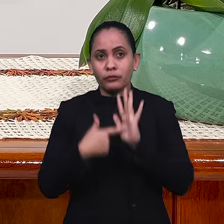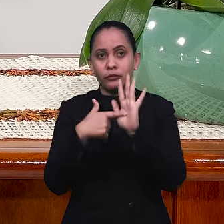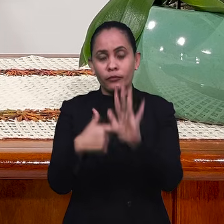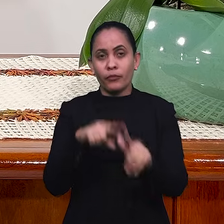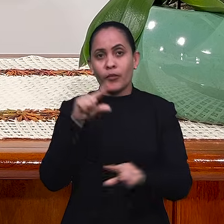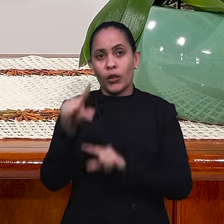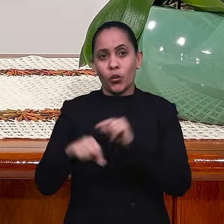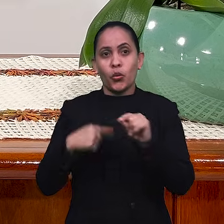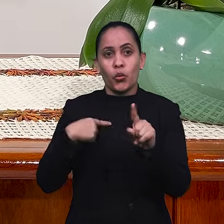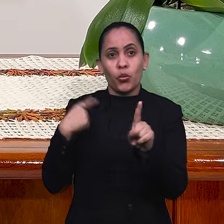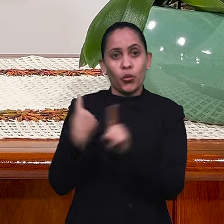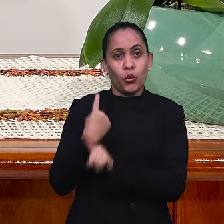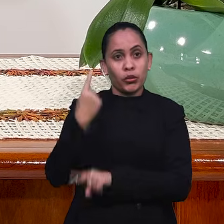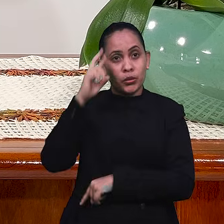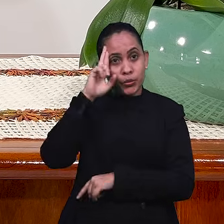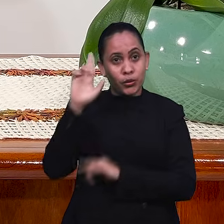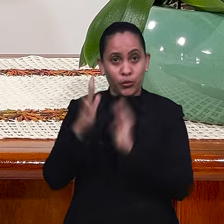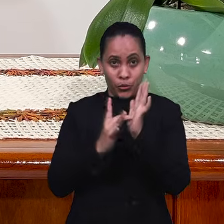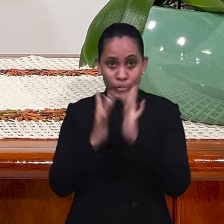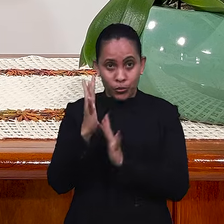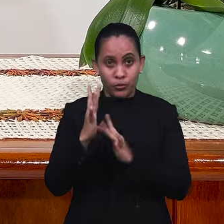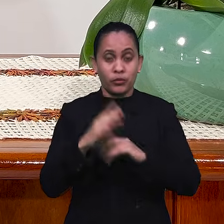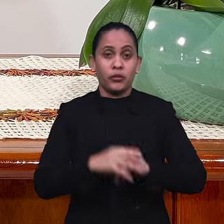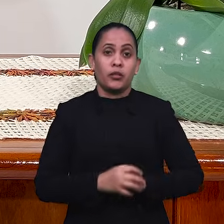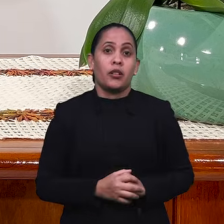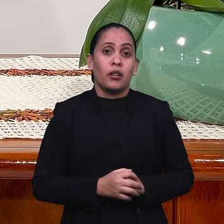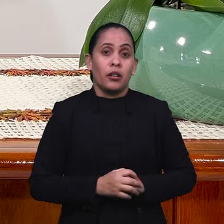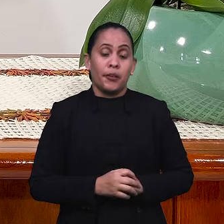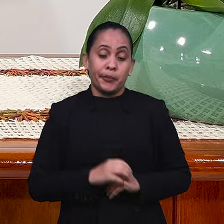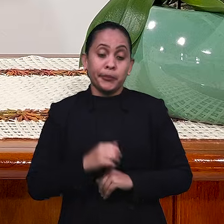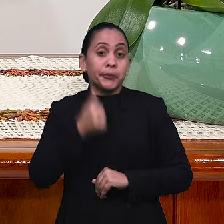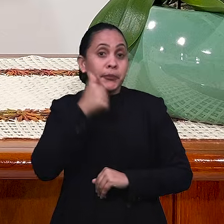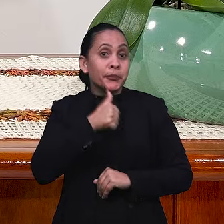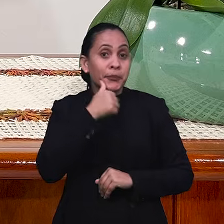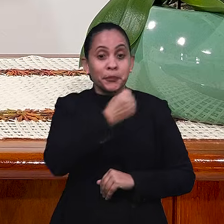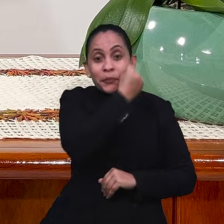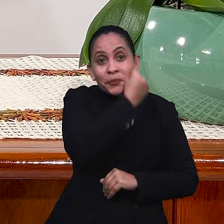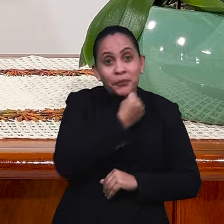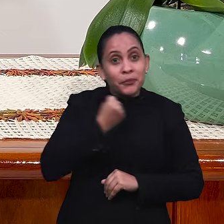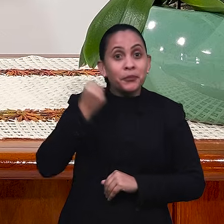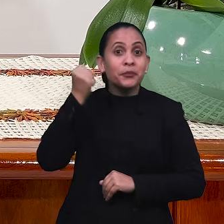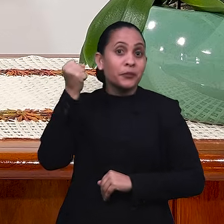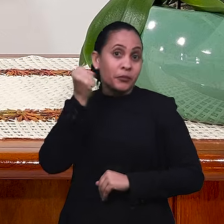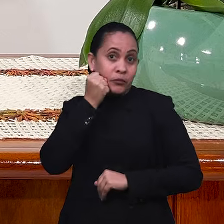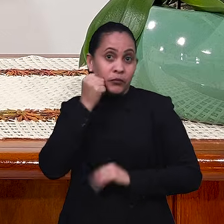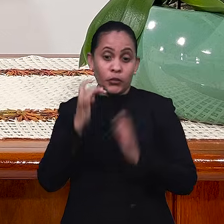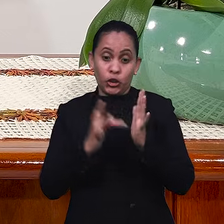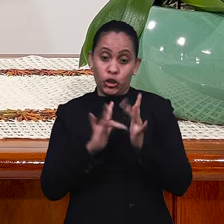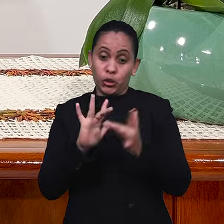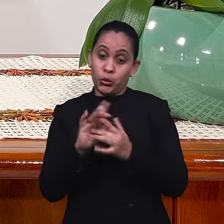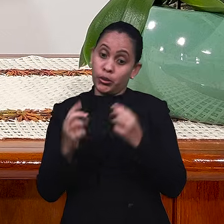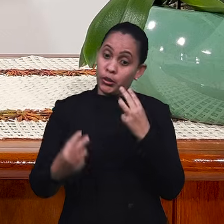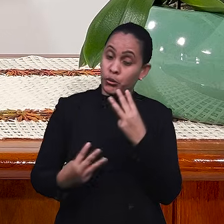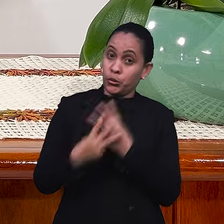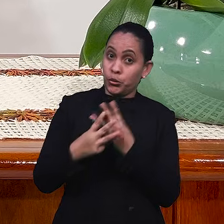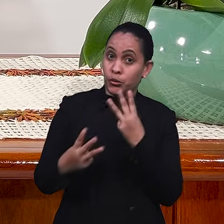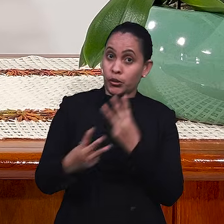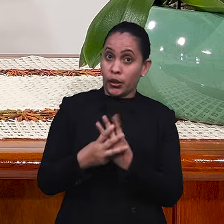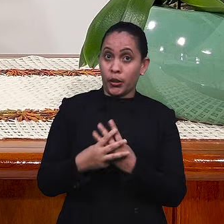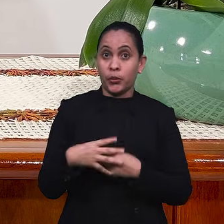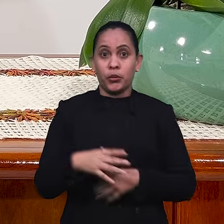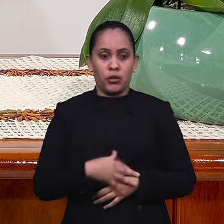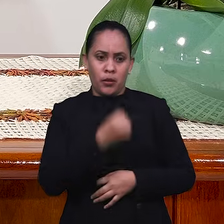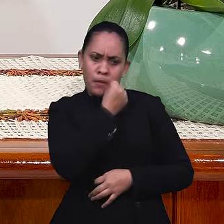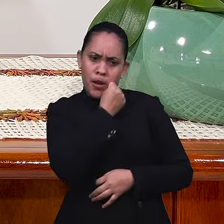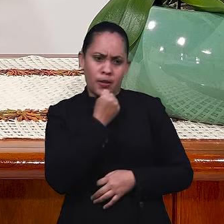daquele encontro do Senhor Jesus com a mulher samaritana. Ela era samaritana, Jesus era judeu, os